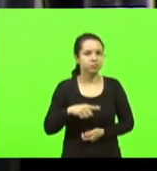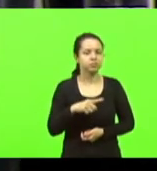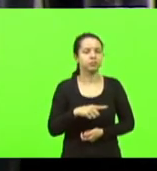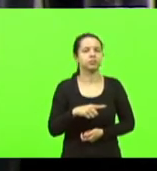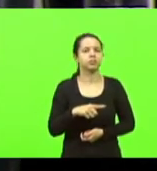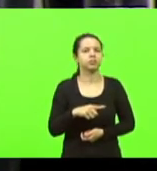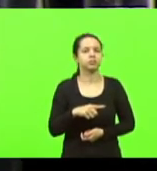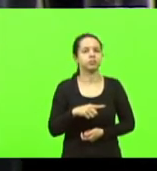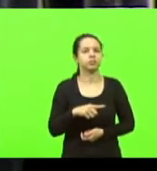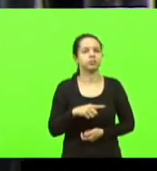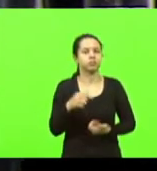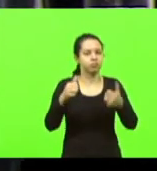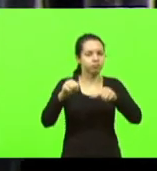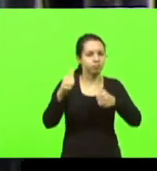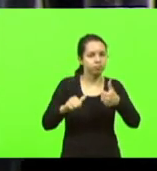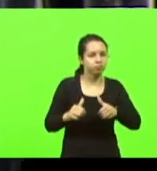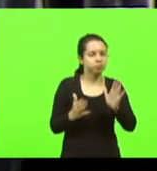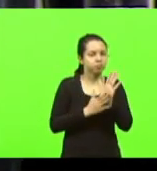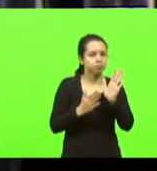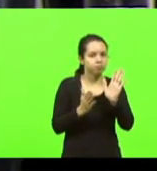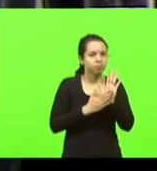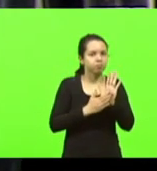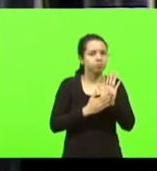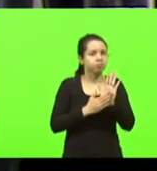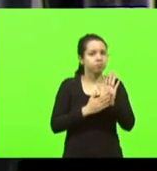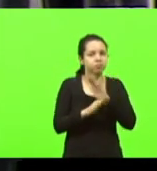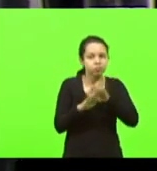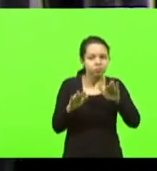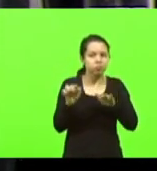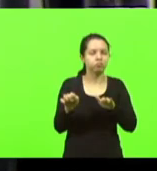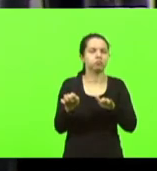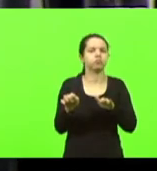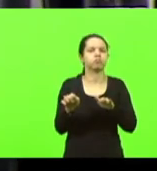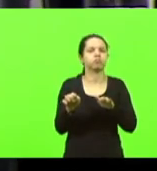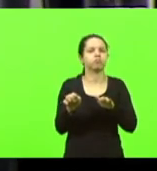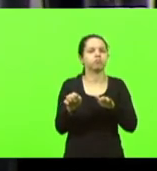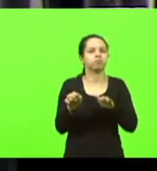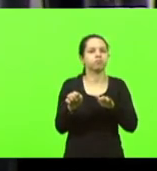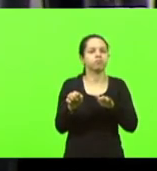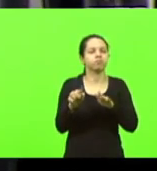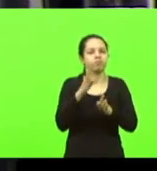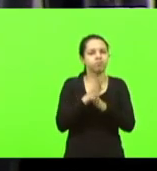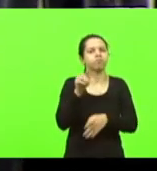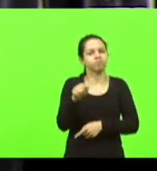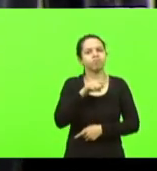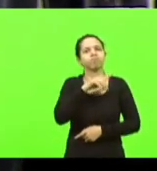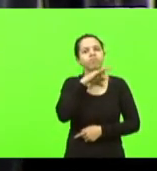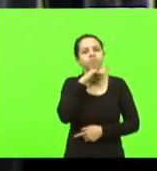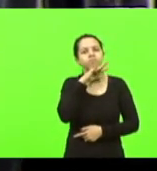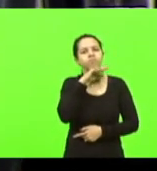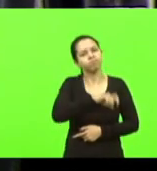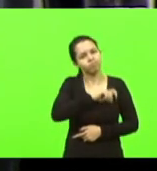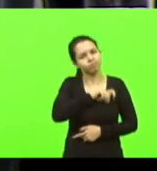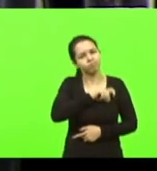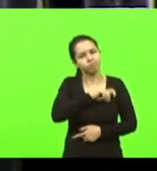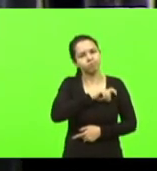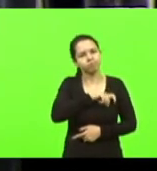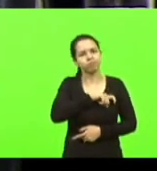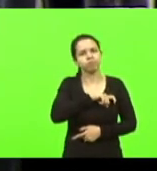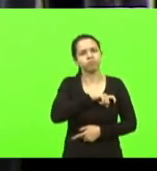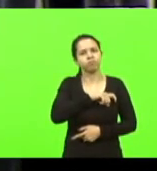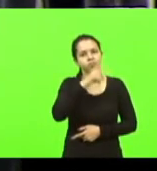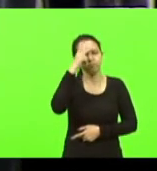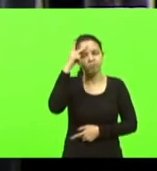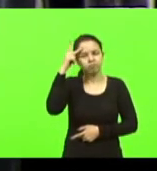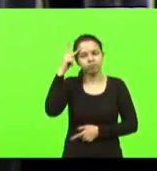proposta apenas isso nós vamos ver que ela é cruel e perversa com mais